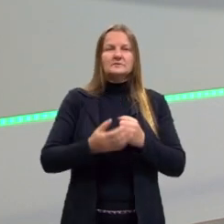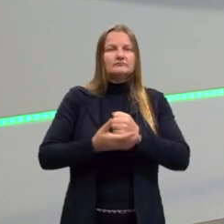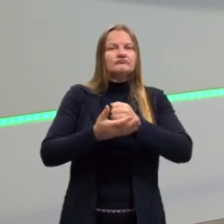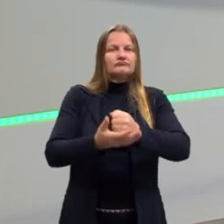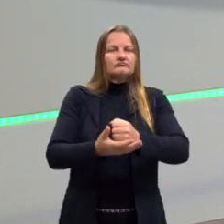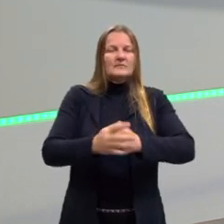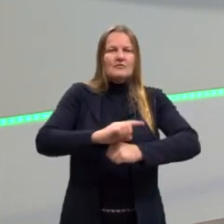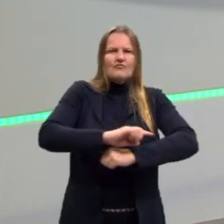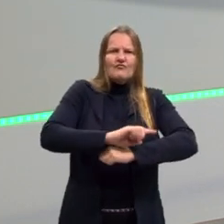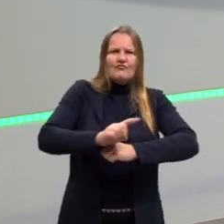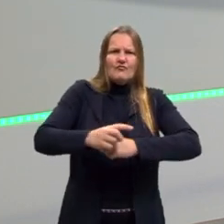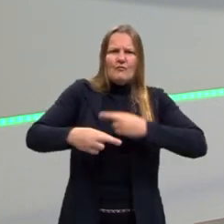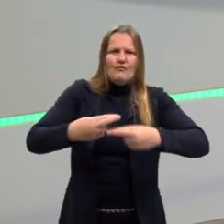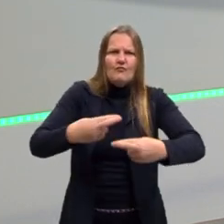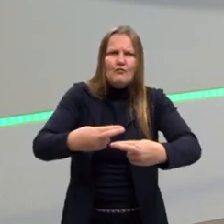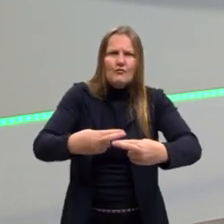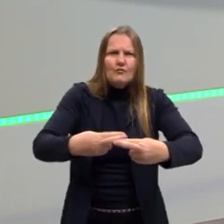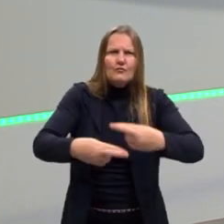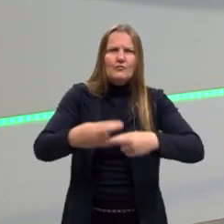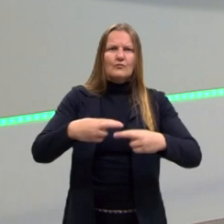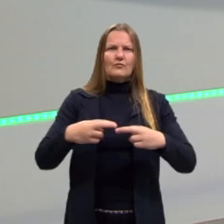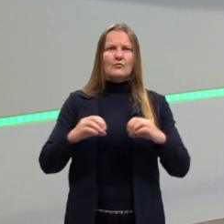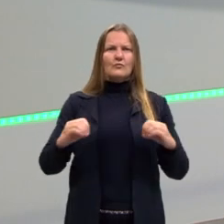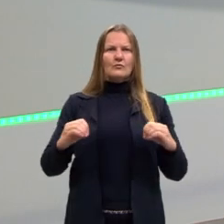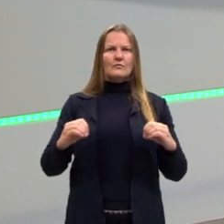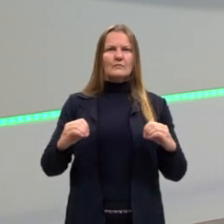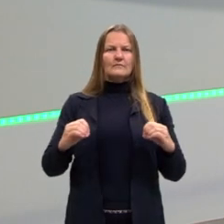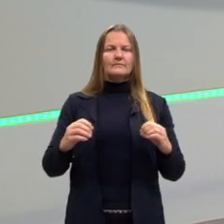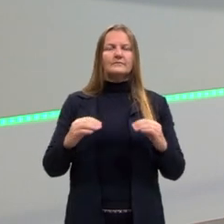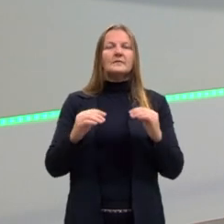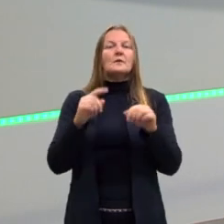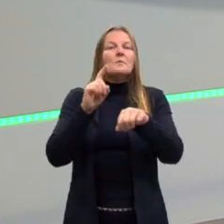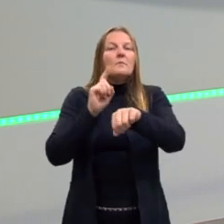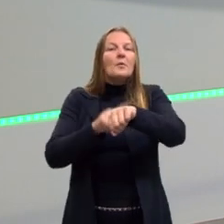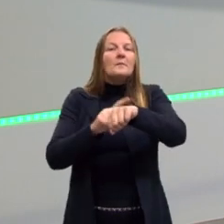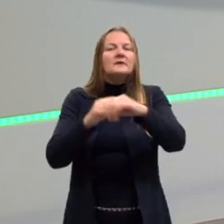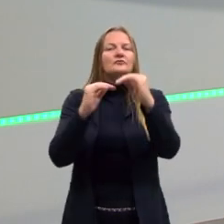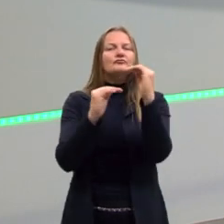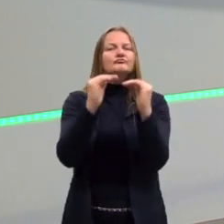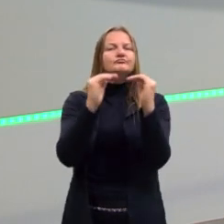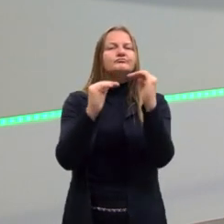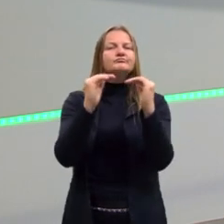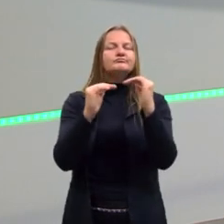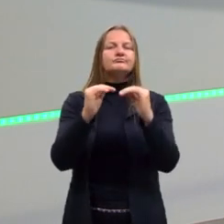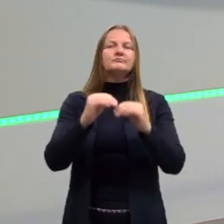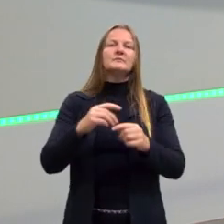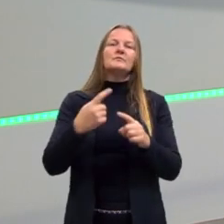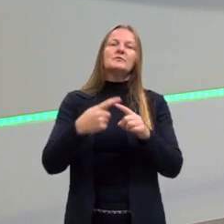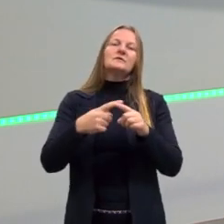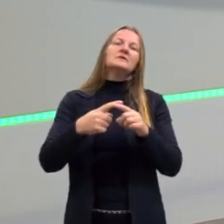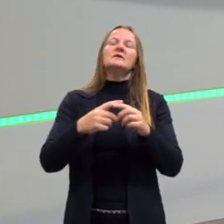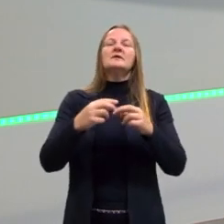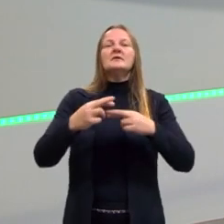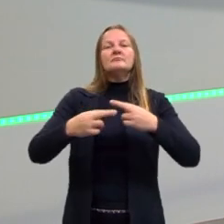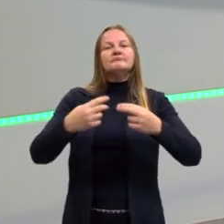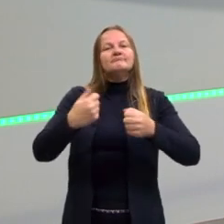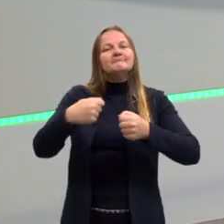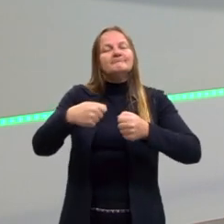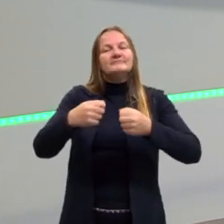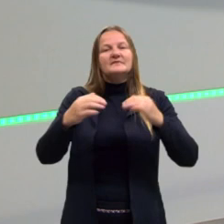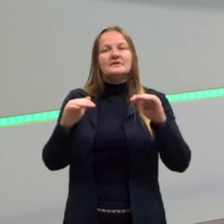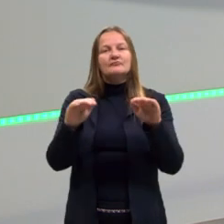modificar a o momento de Equilíbrio da minha reação vai acontecer vai ser antecipado porque elas vão entrar